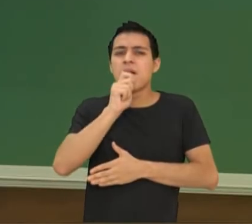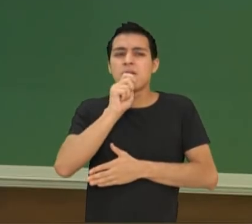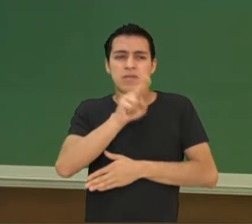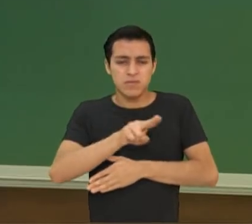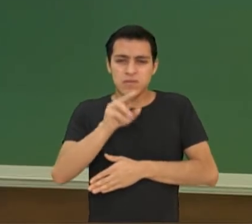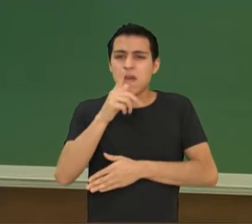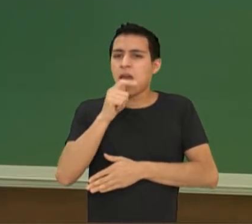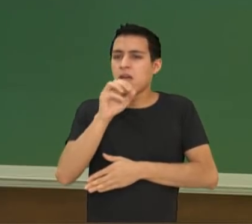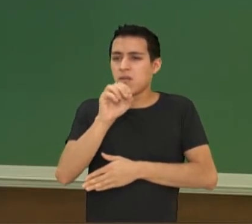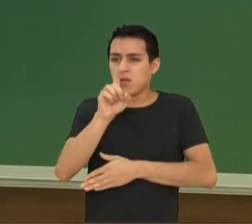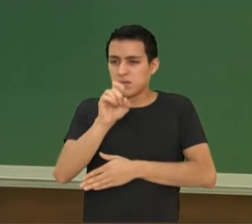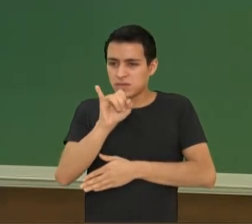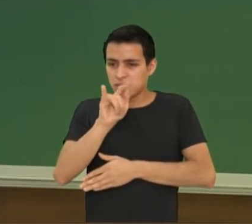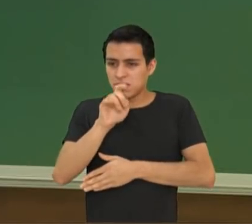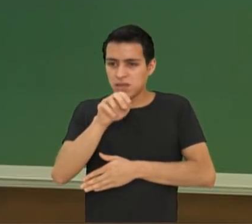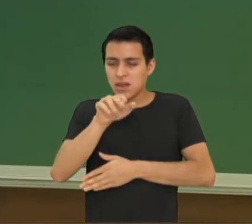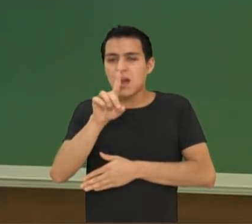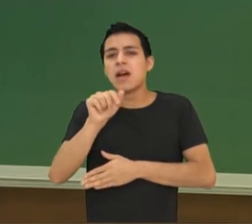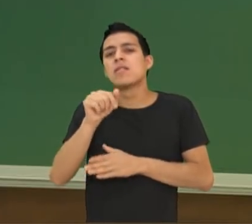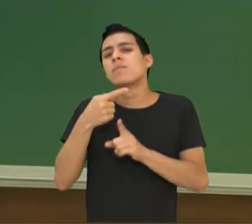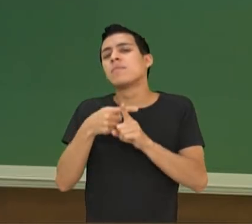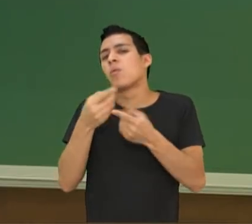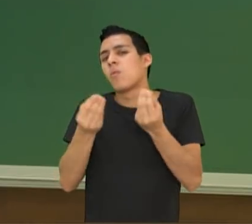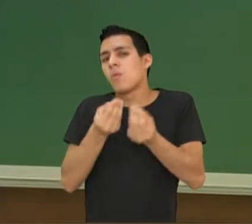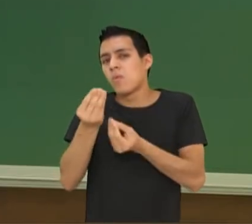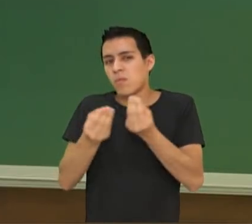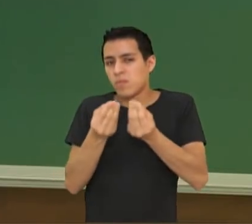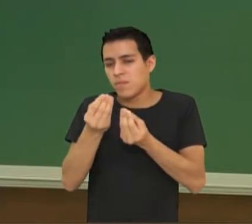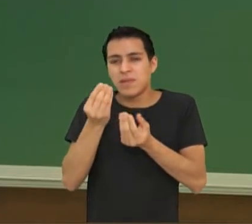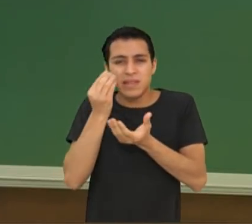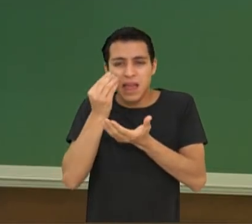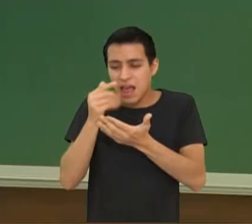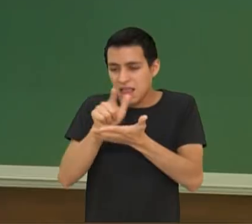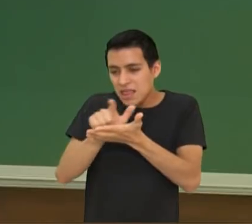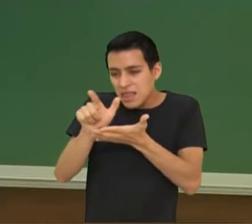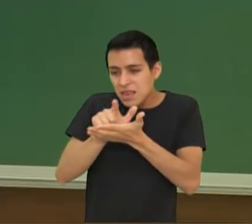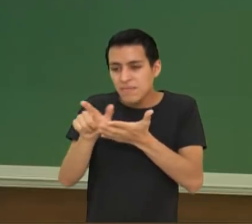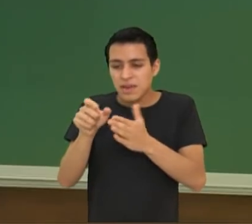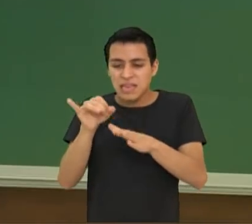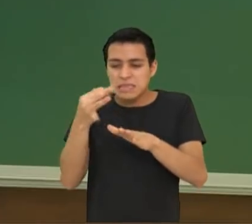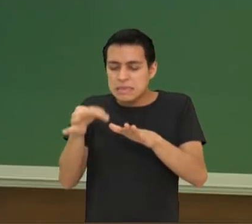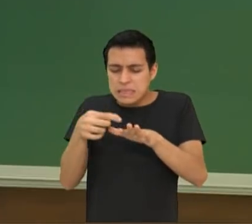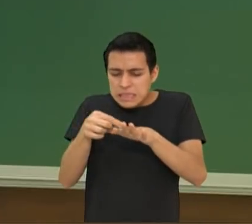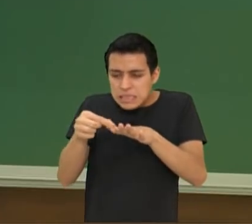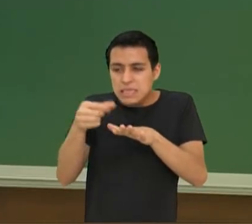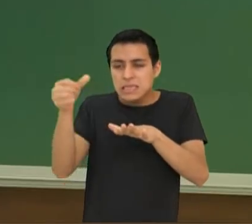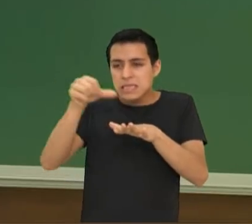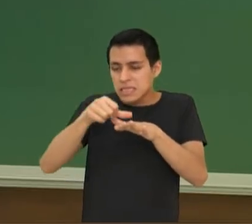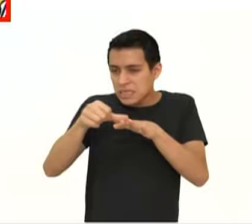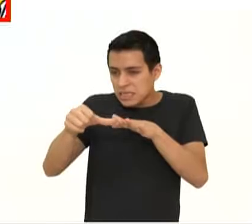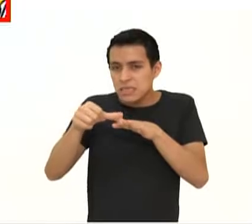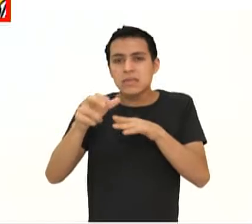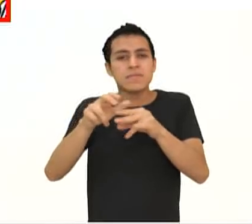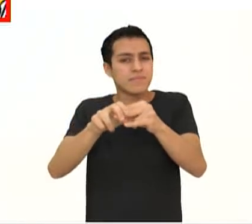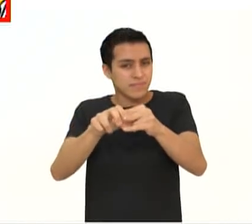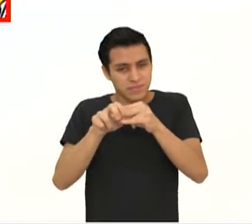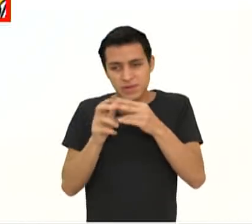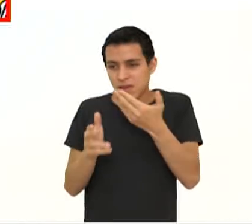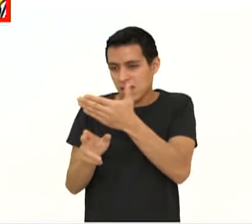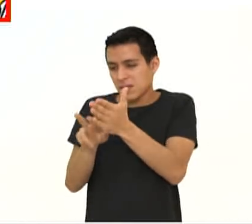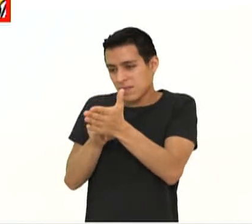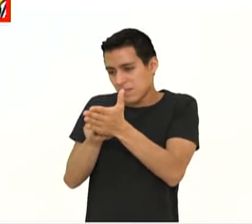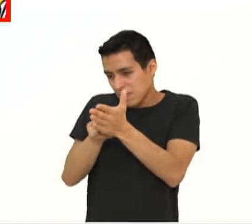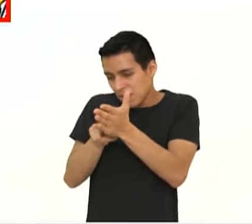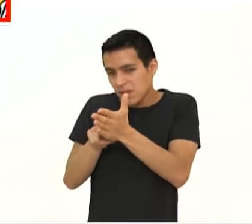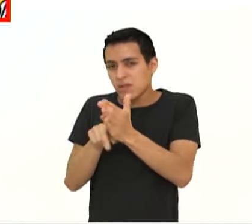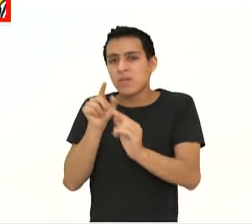usa a água oxigenada para limpar os seus ferimentos. E é justamente por conta dessa bactéria